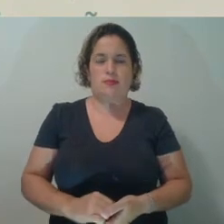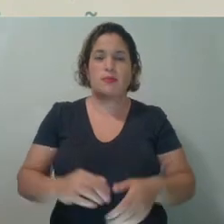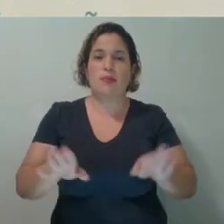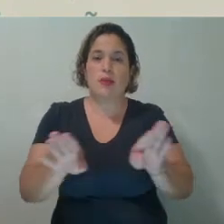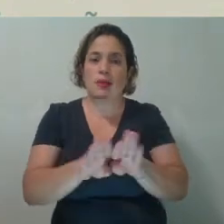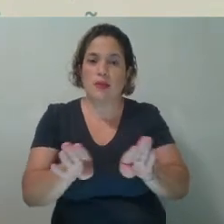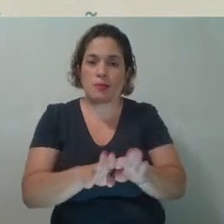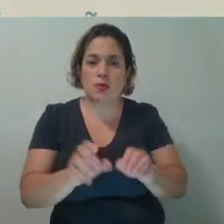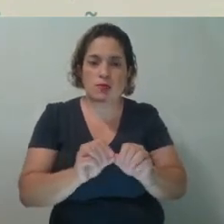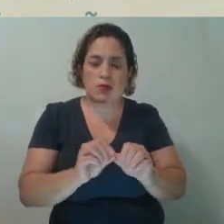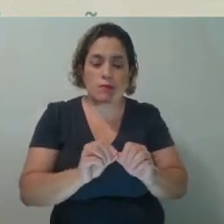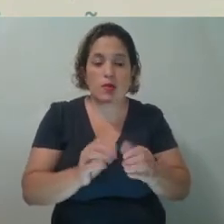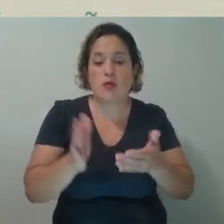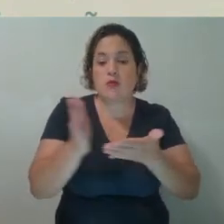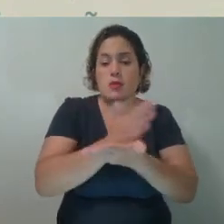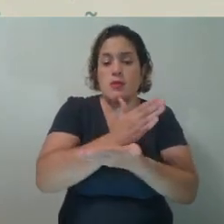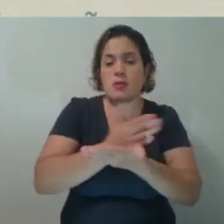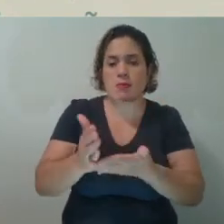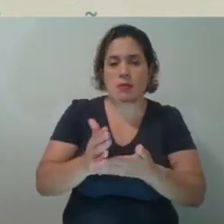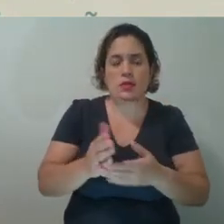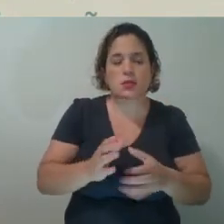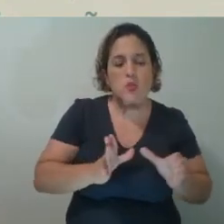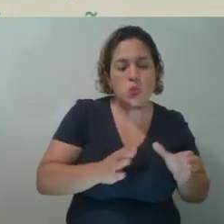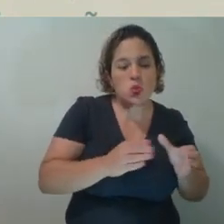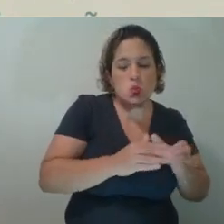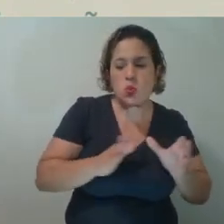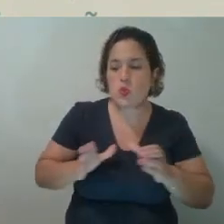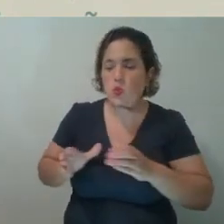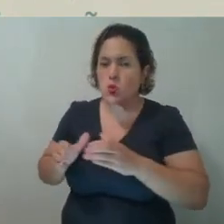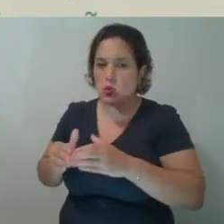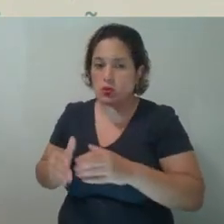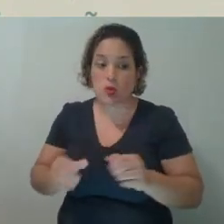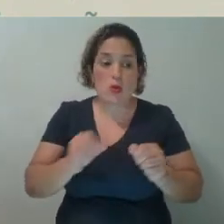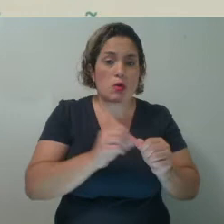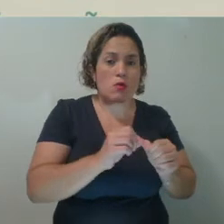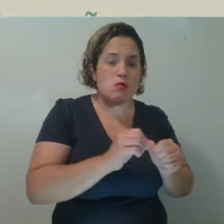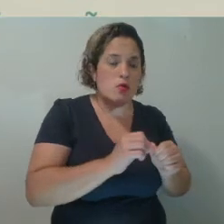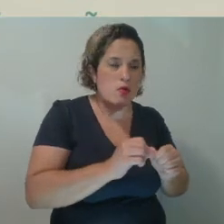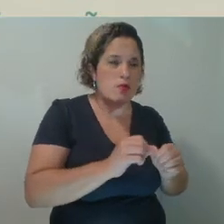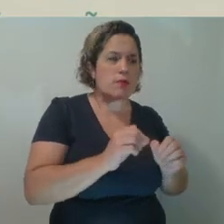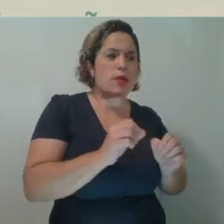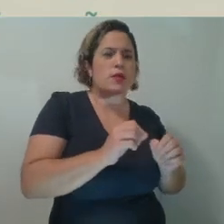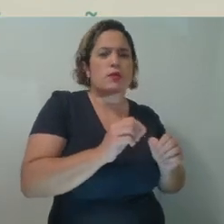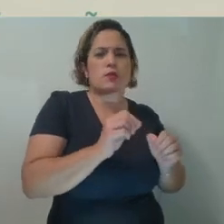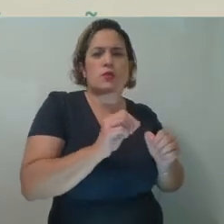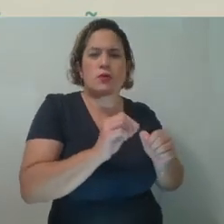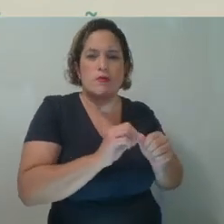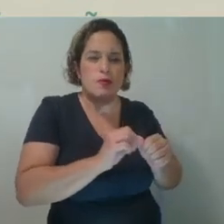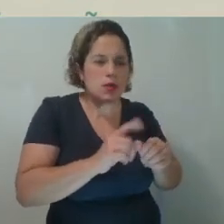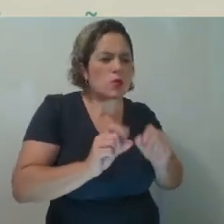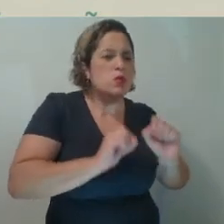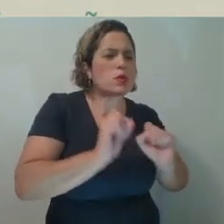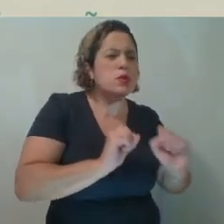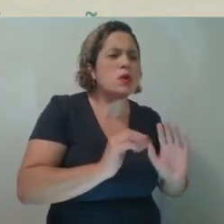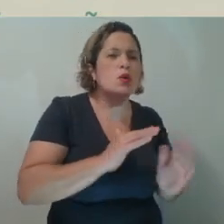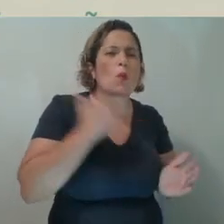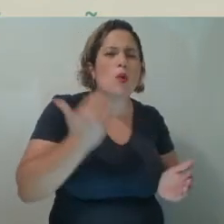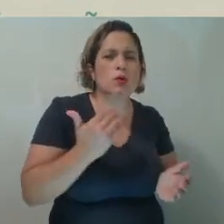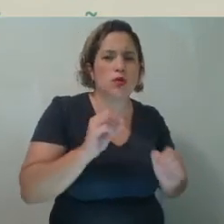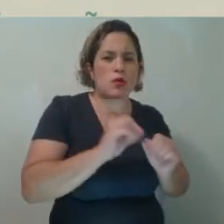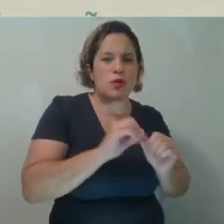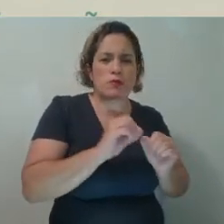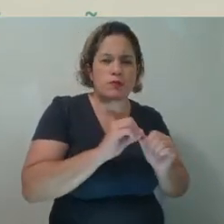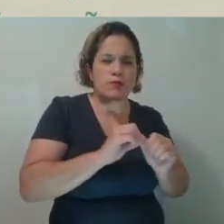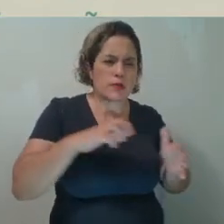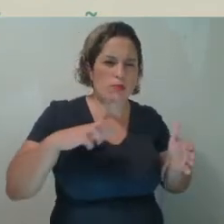Também foram feitas duas classificações. A primeira foi onde os animais foram classificados em categorias que indicassem a provável causa da condição